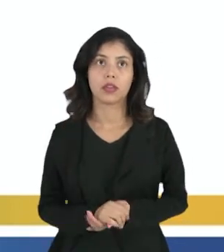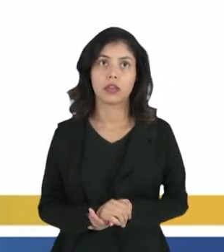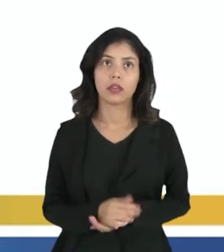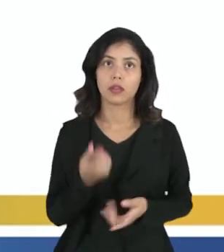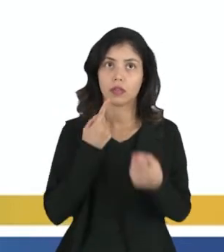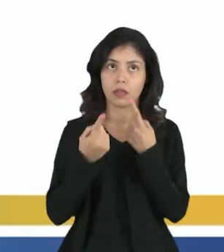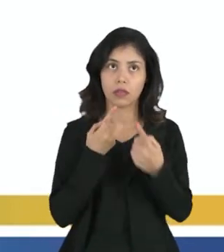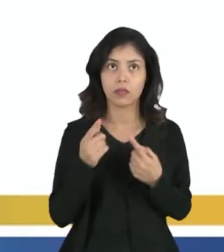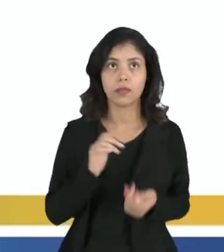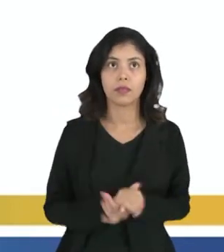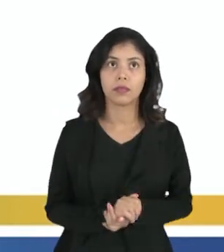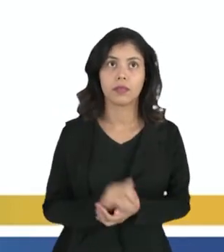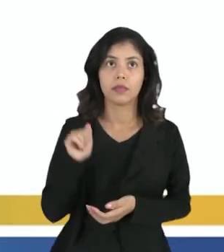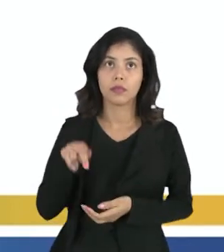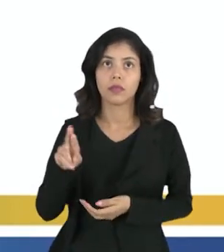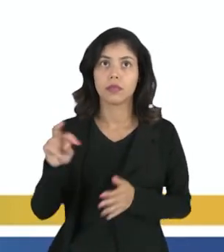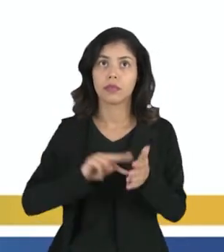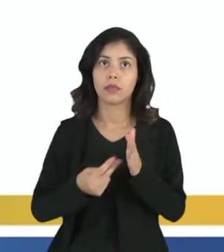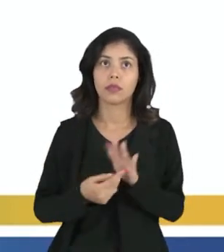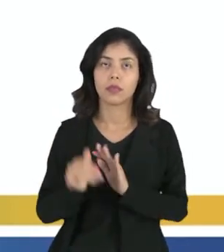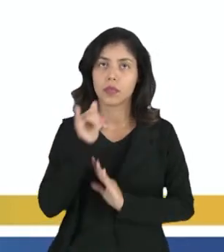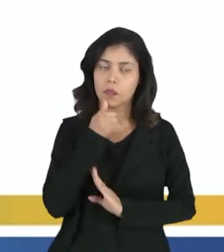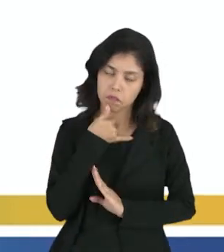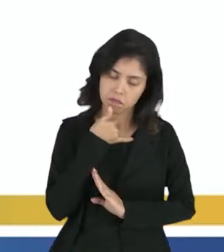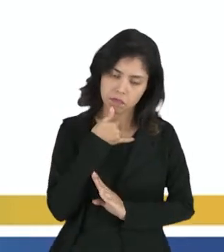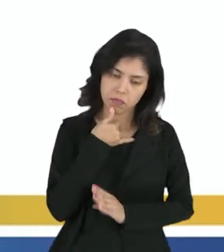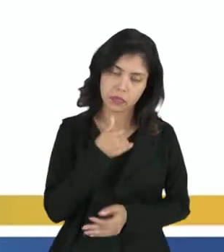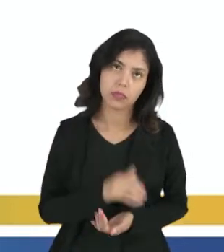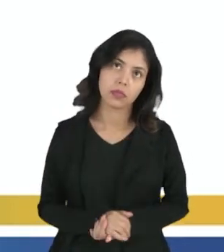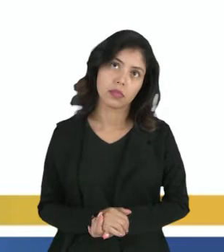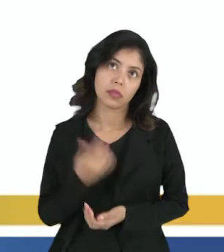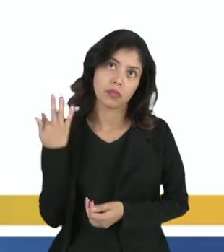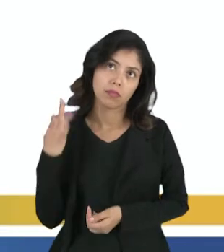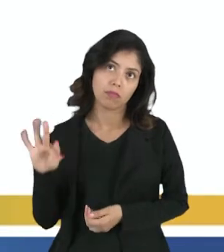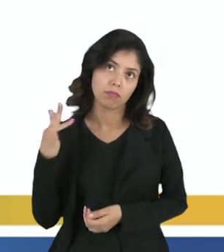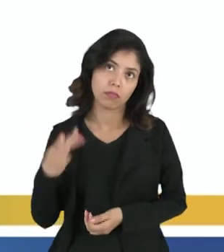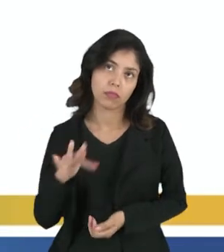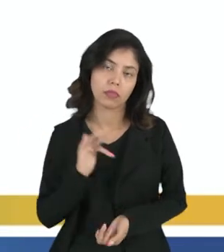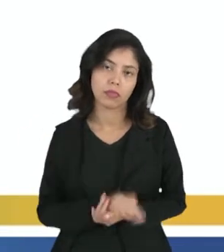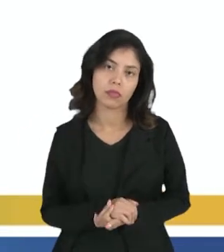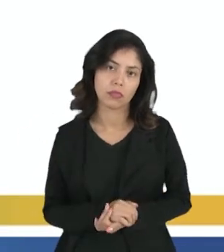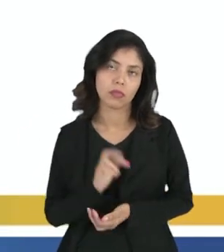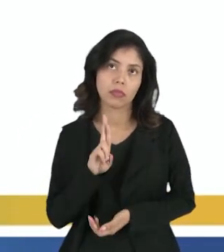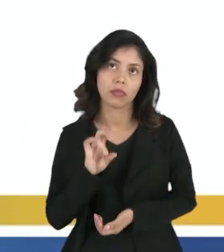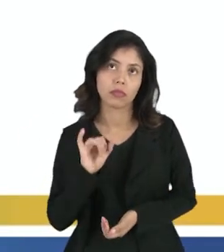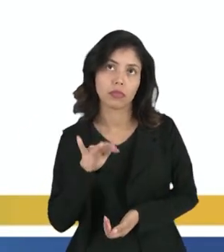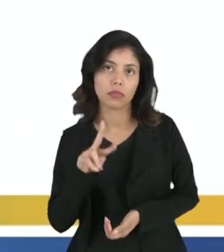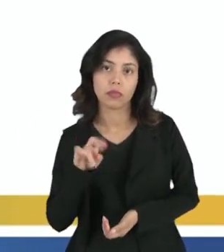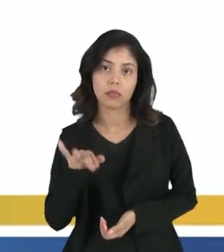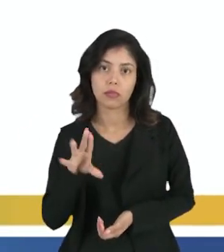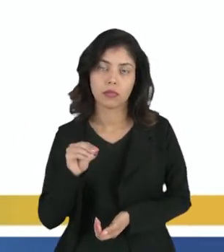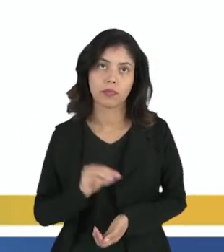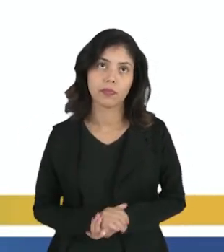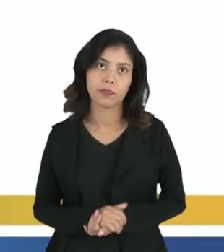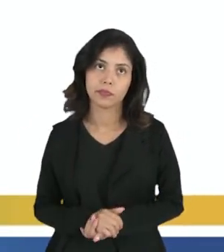Uma conversa amarga significa que ela foi triste e causou dor,